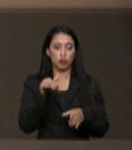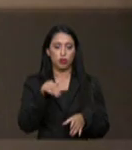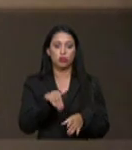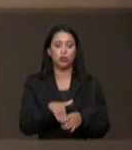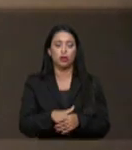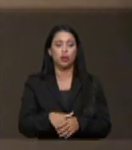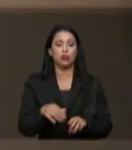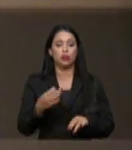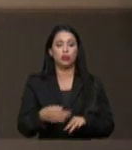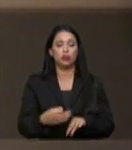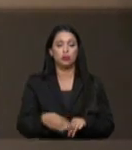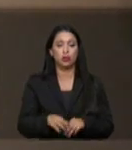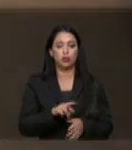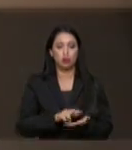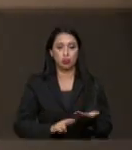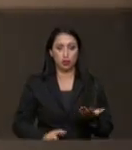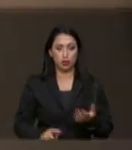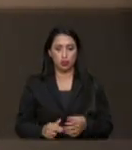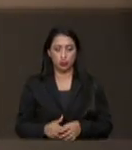do eminente relator